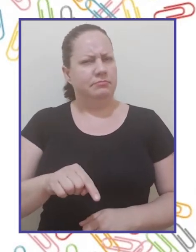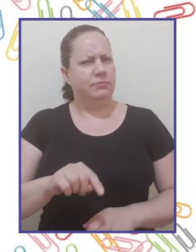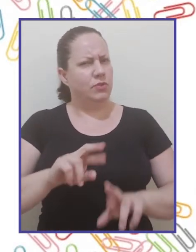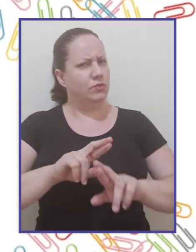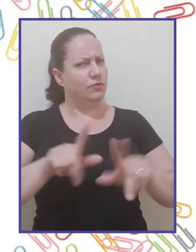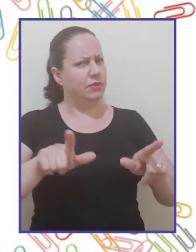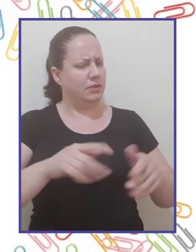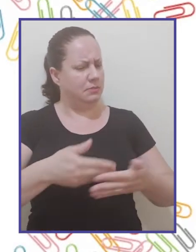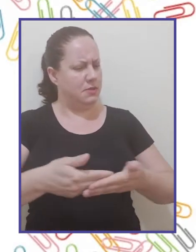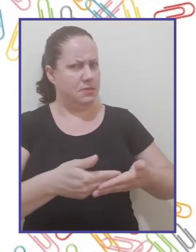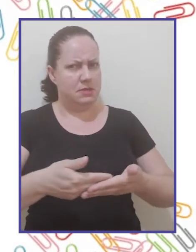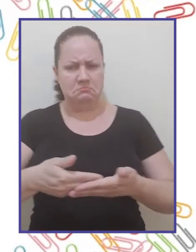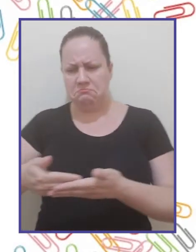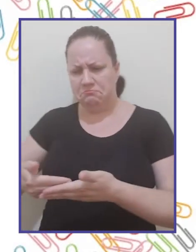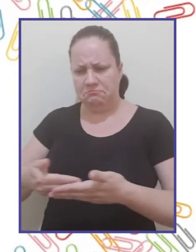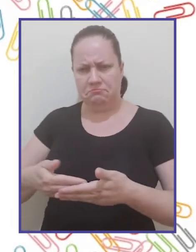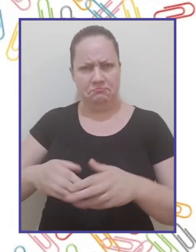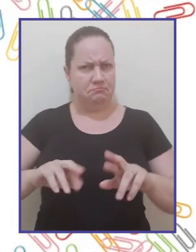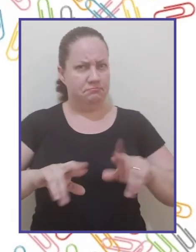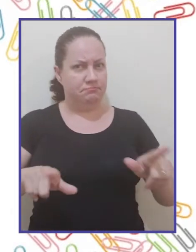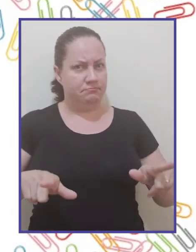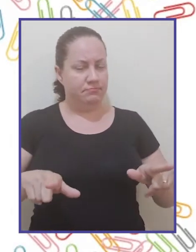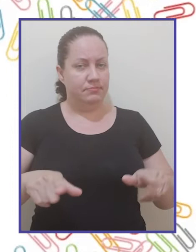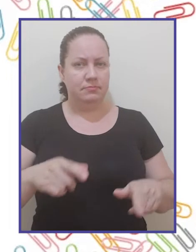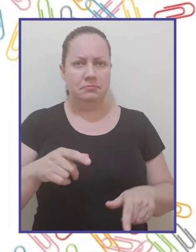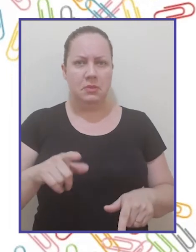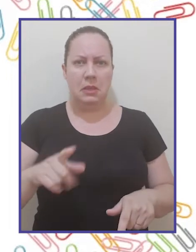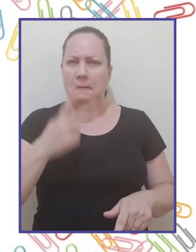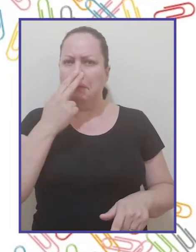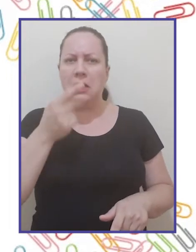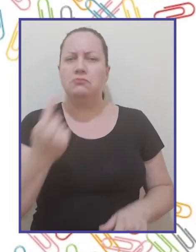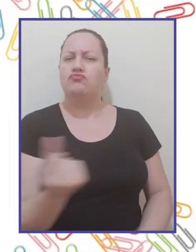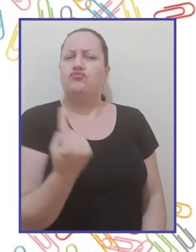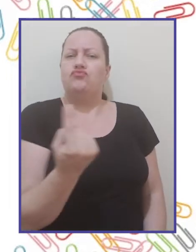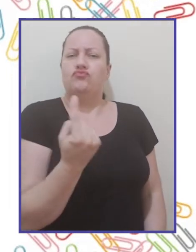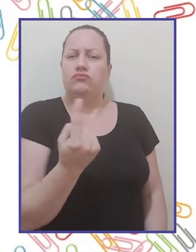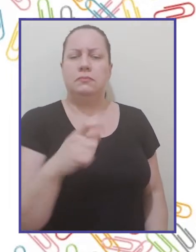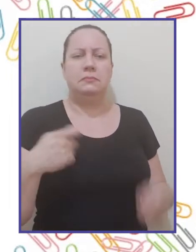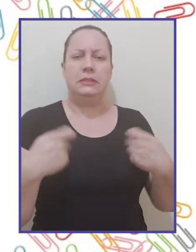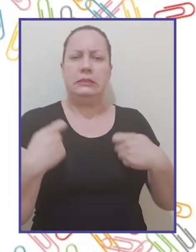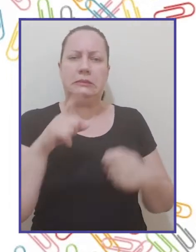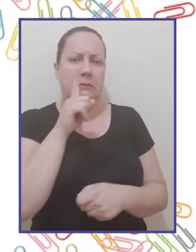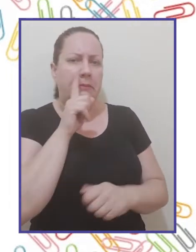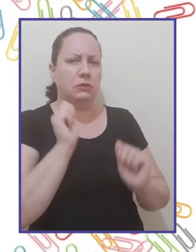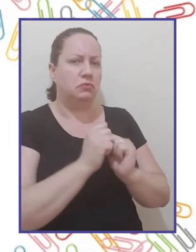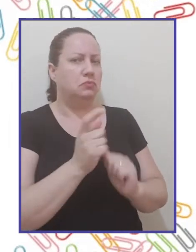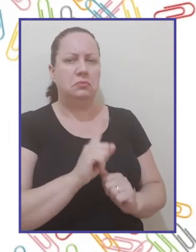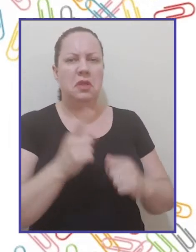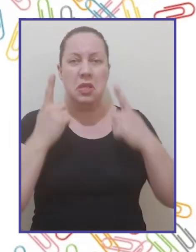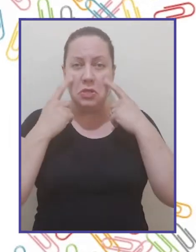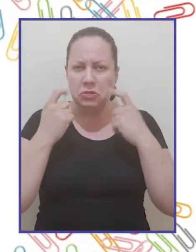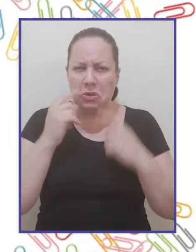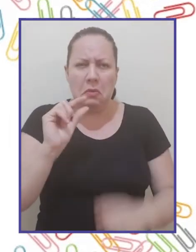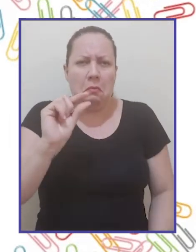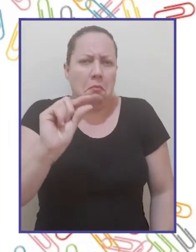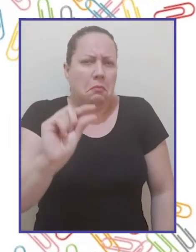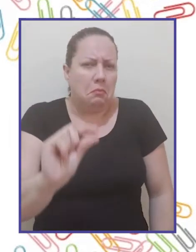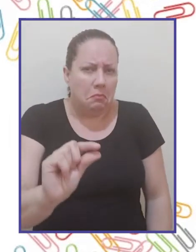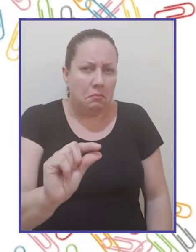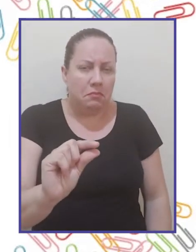aparenta ser diferente dos outros bebês, parece não precisar de sua mãe, raramente